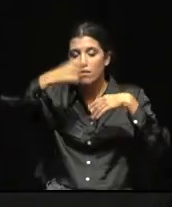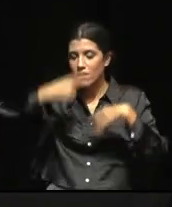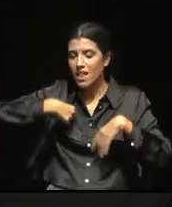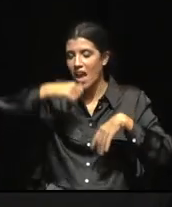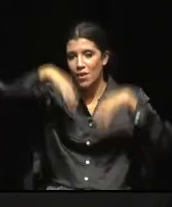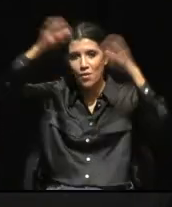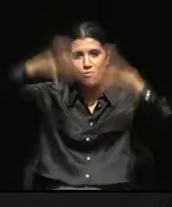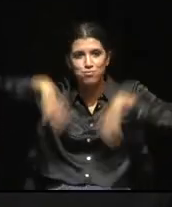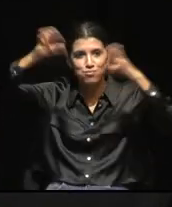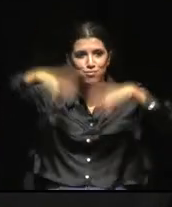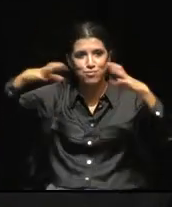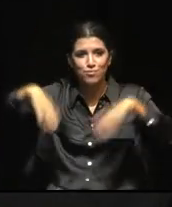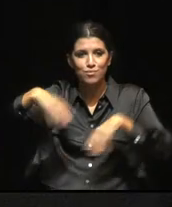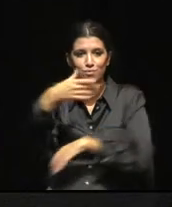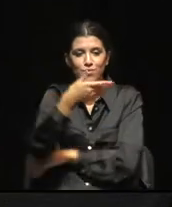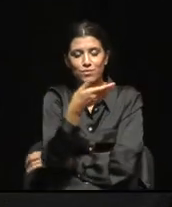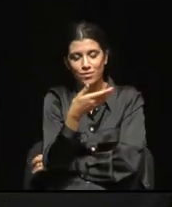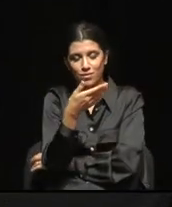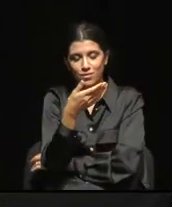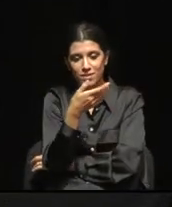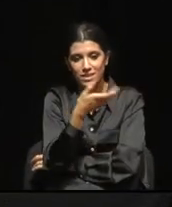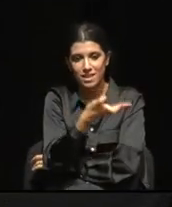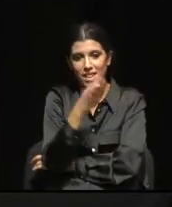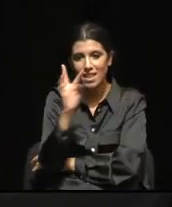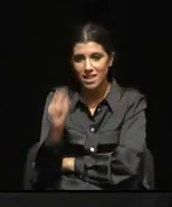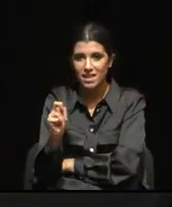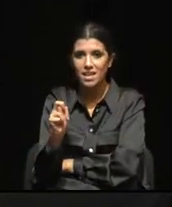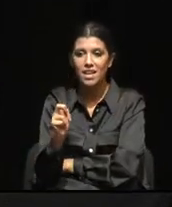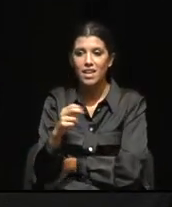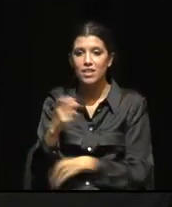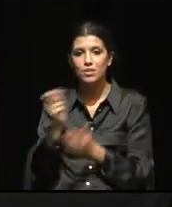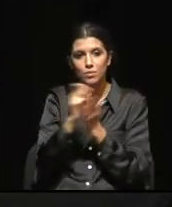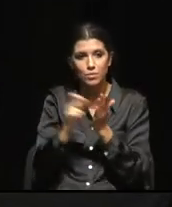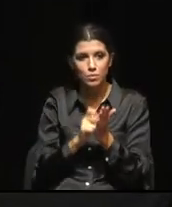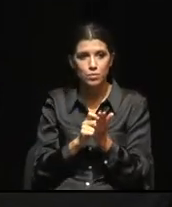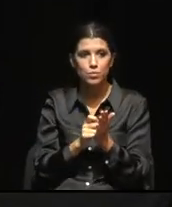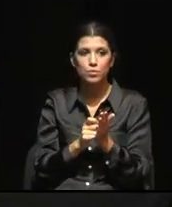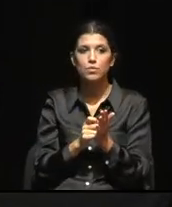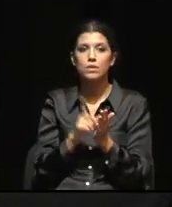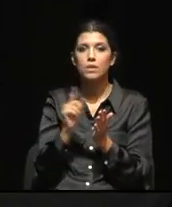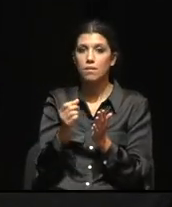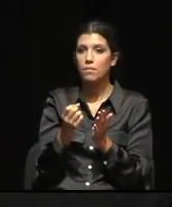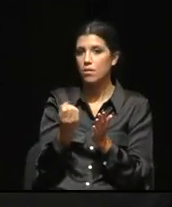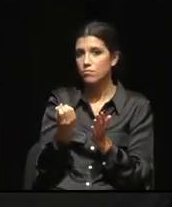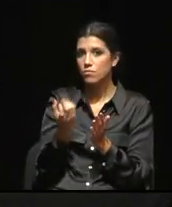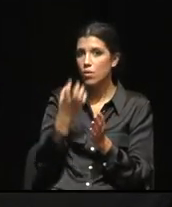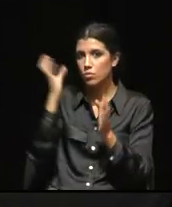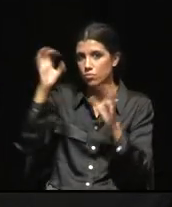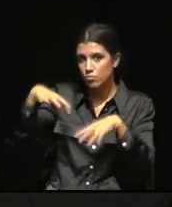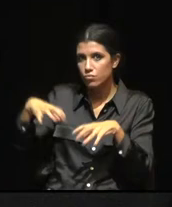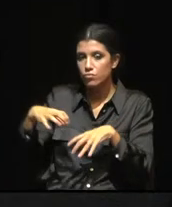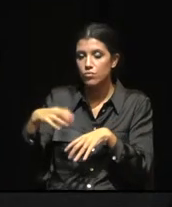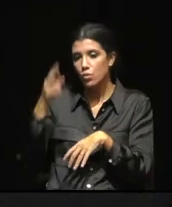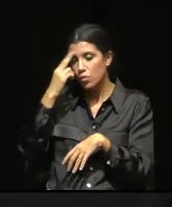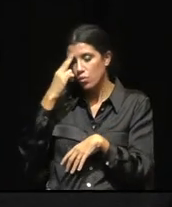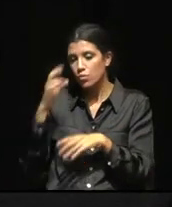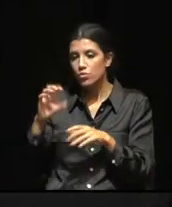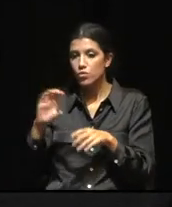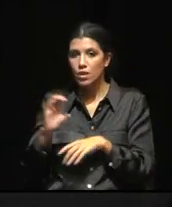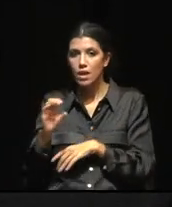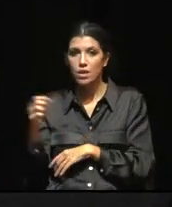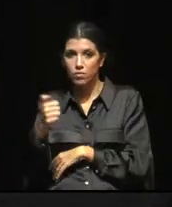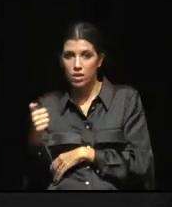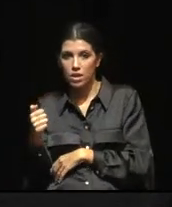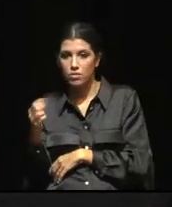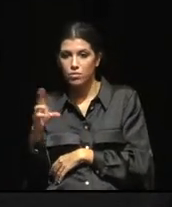de 1583 da autoria de Dom João de Castro e reproduzida a narração de um fenómeno idêntico por Luís de Camões no canto VTO dos